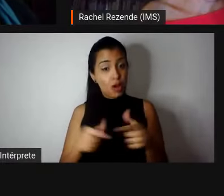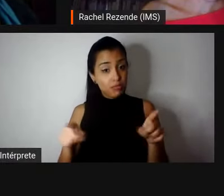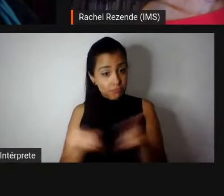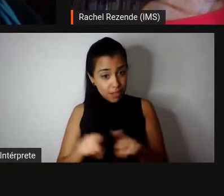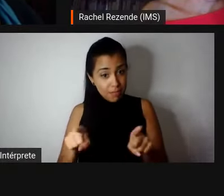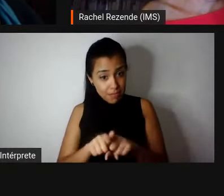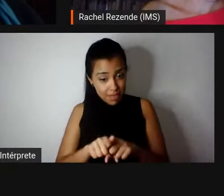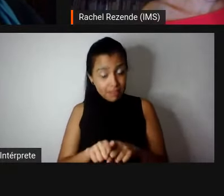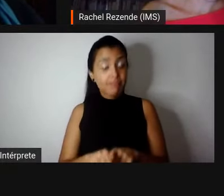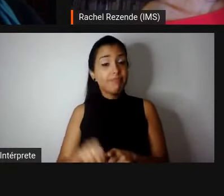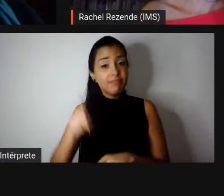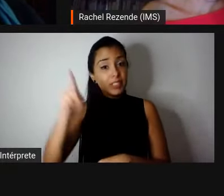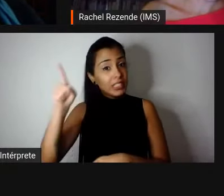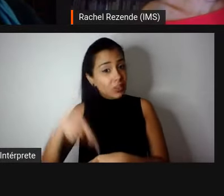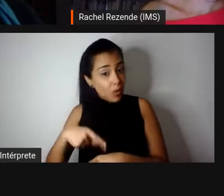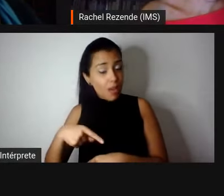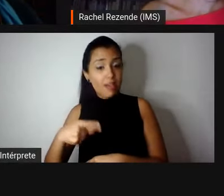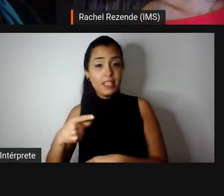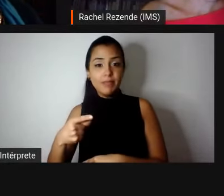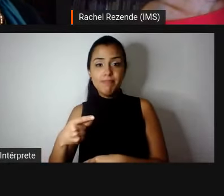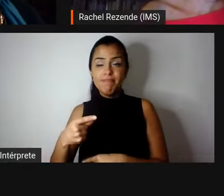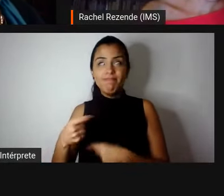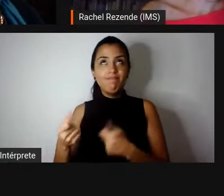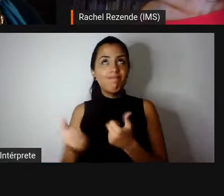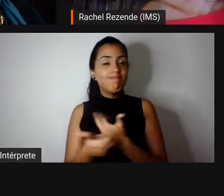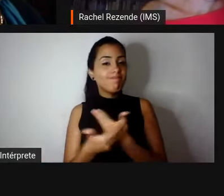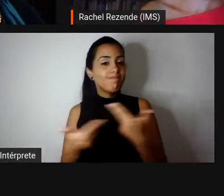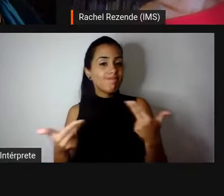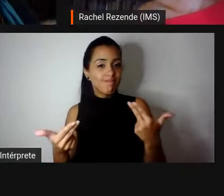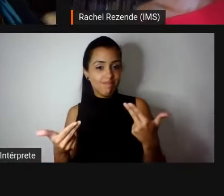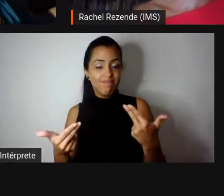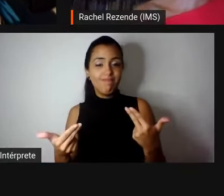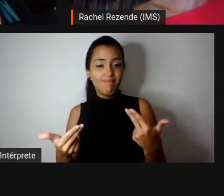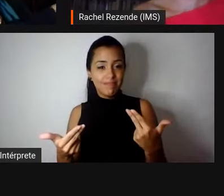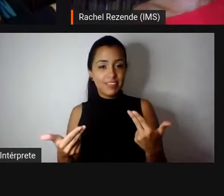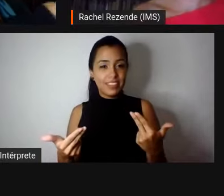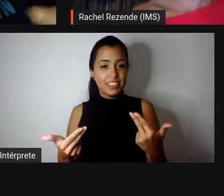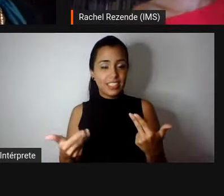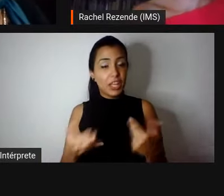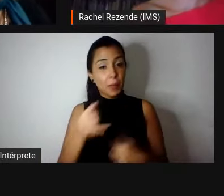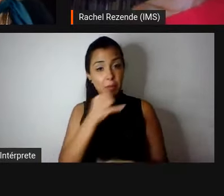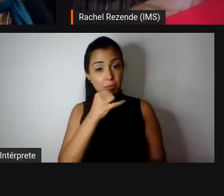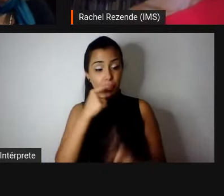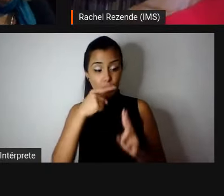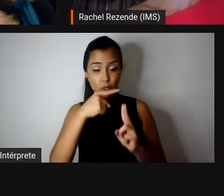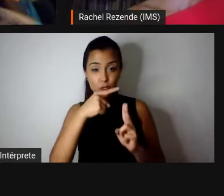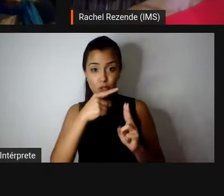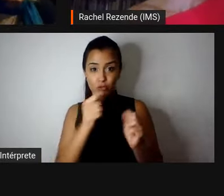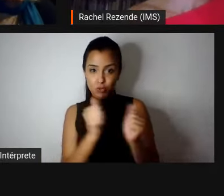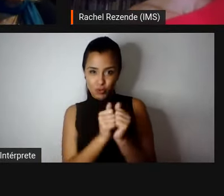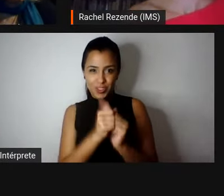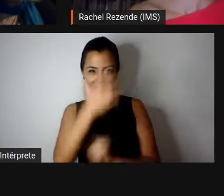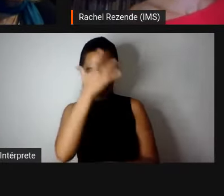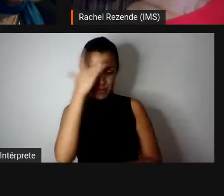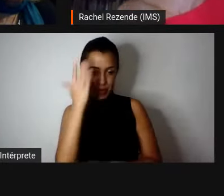negócio, mas eu tive muita sorte com as duas pessoas que estavam ao meu lado